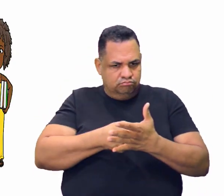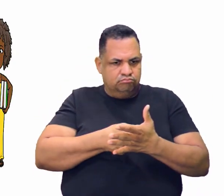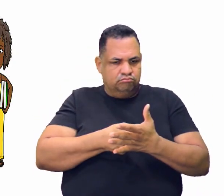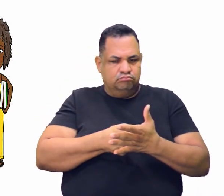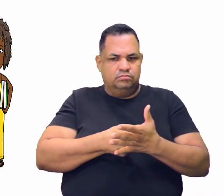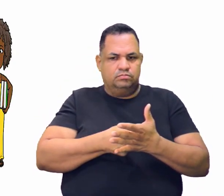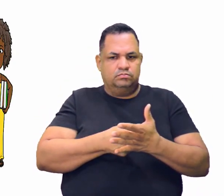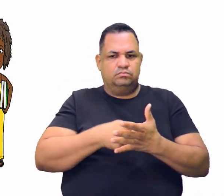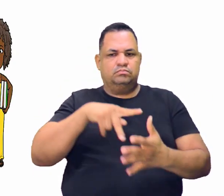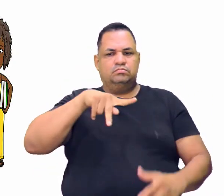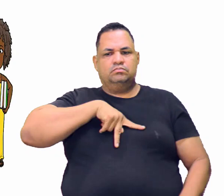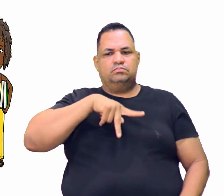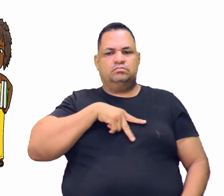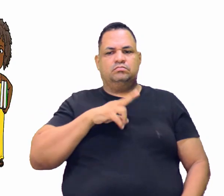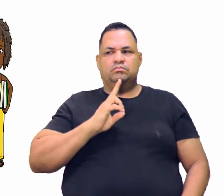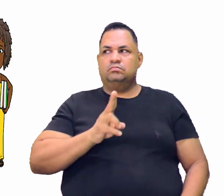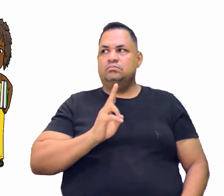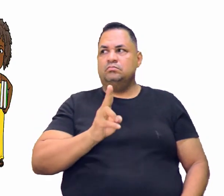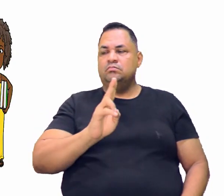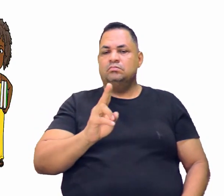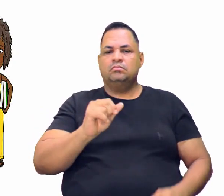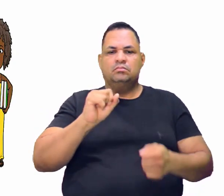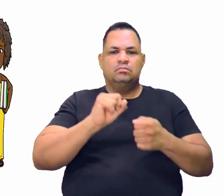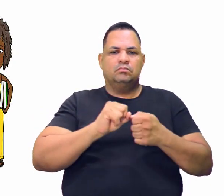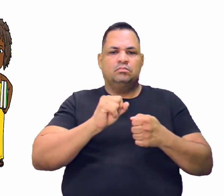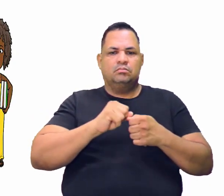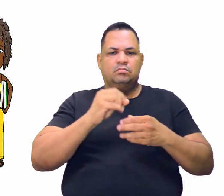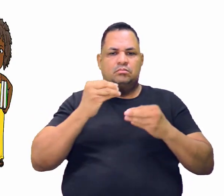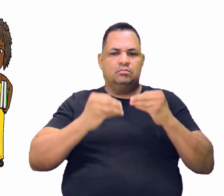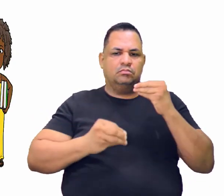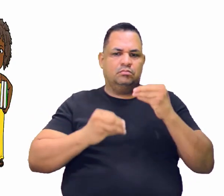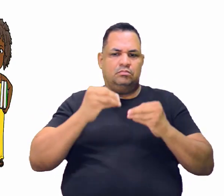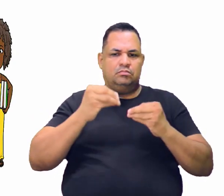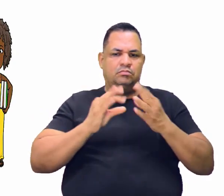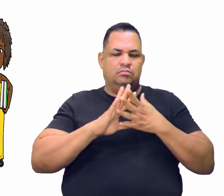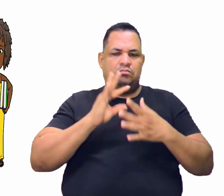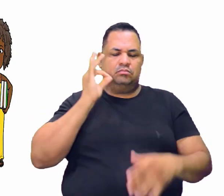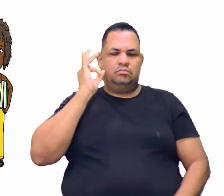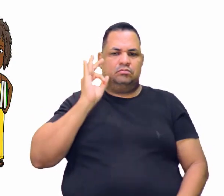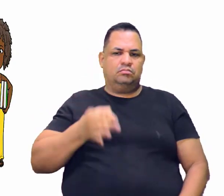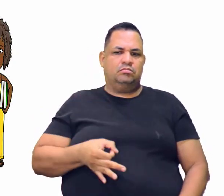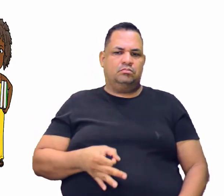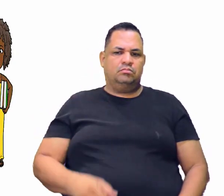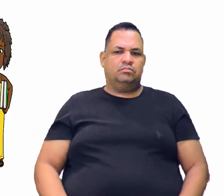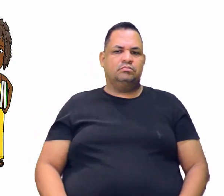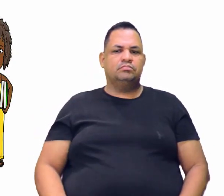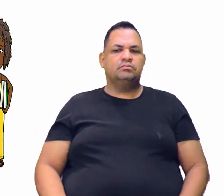Então, sempre fazendo a flexão, tá certo?